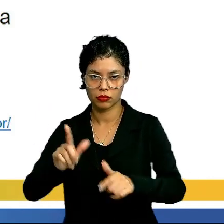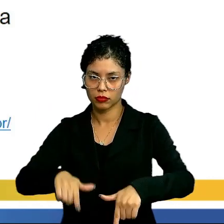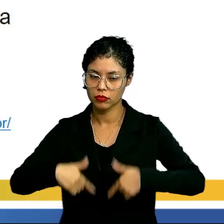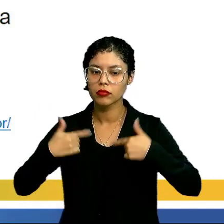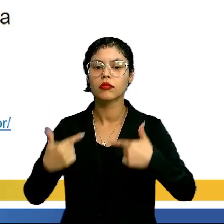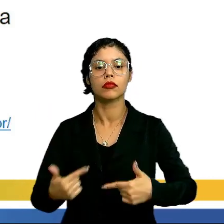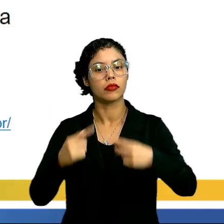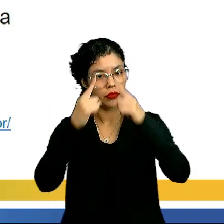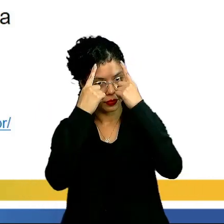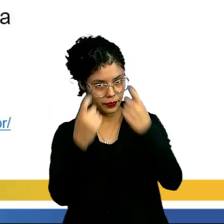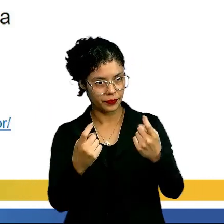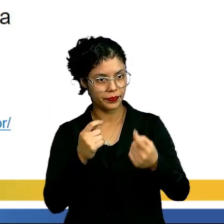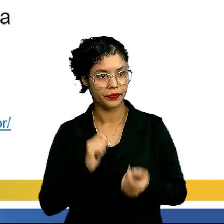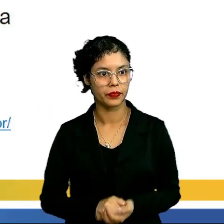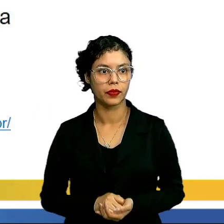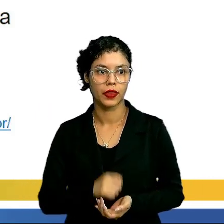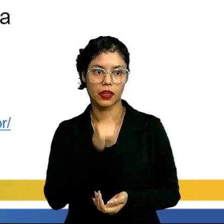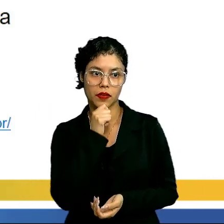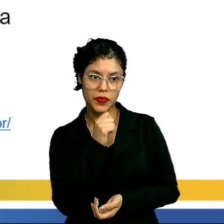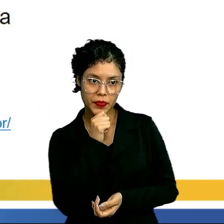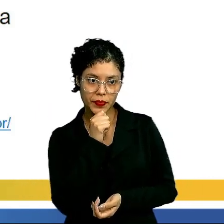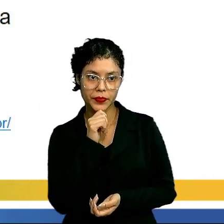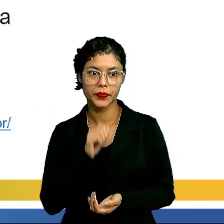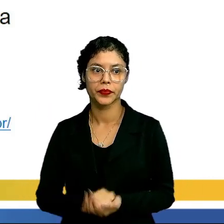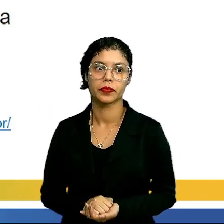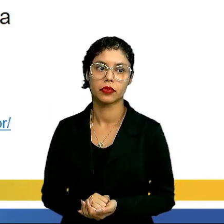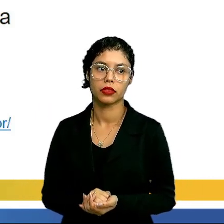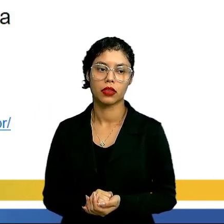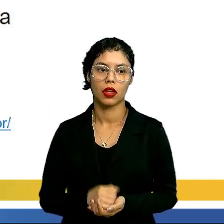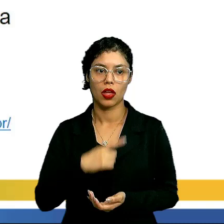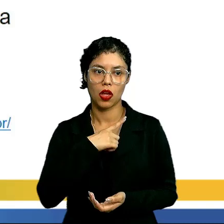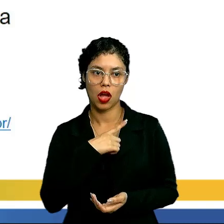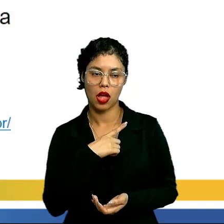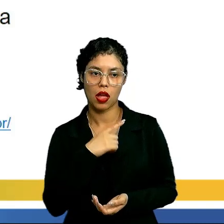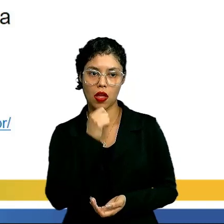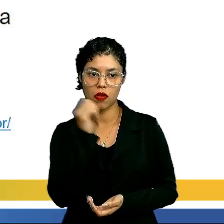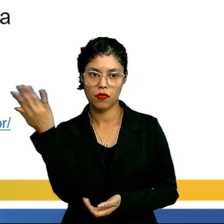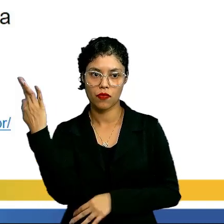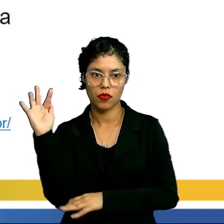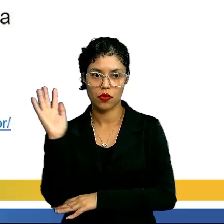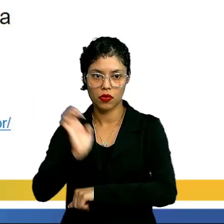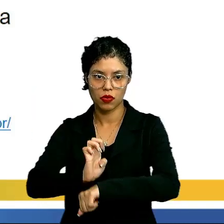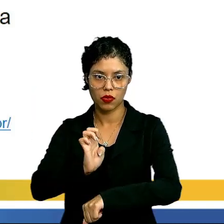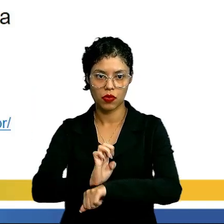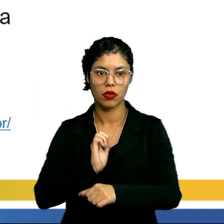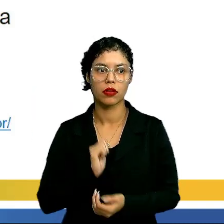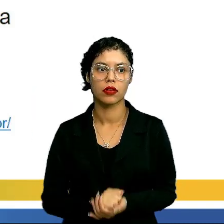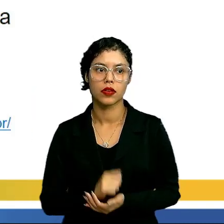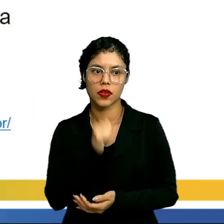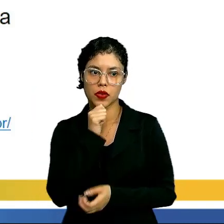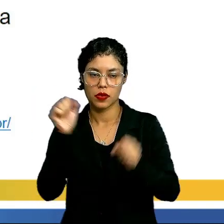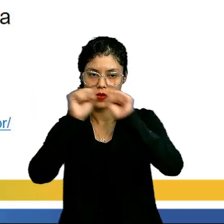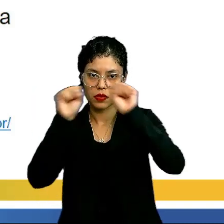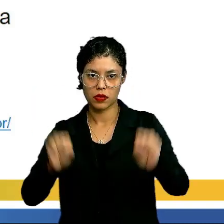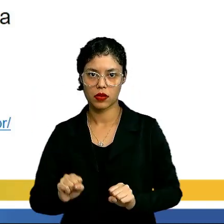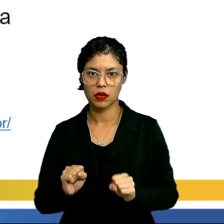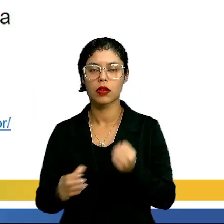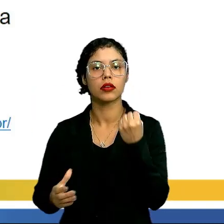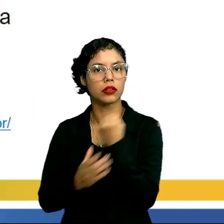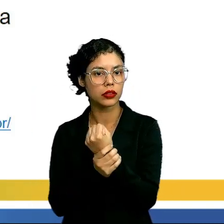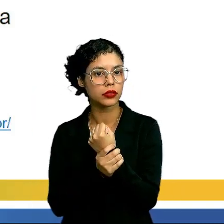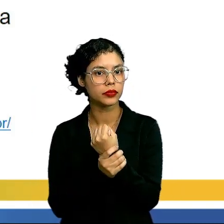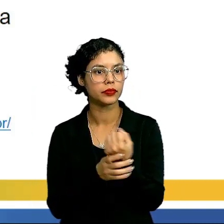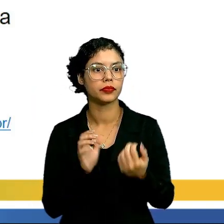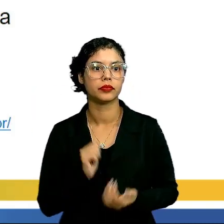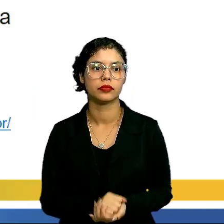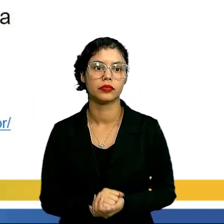dos recursos para o combate à violência. Foram canalizados recursos federais e estaduais para o aparelhamento do sistema